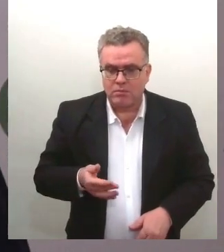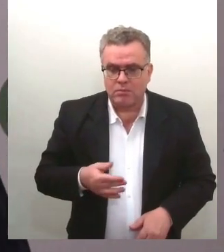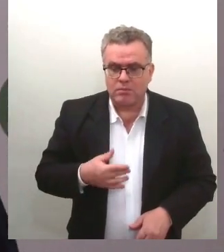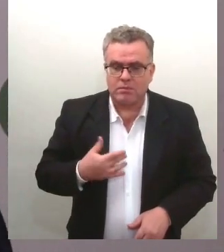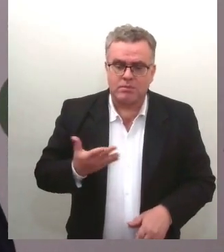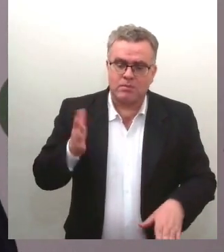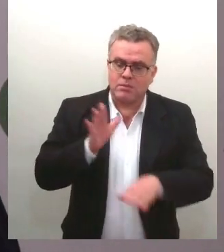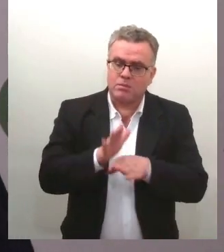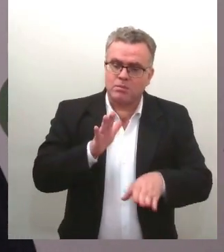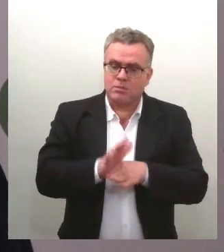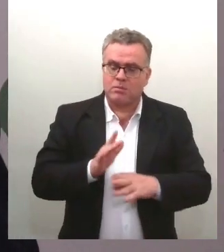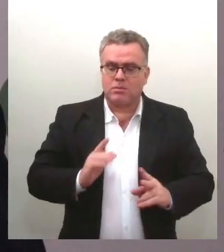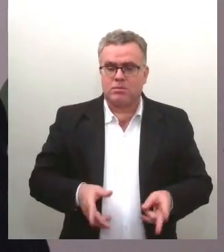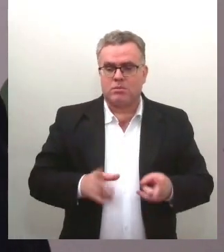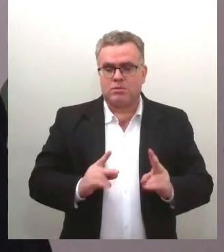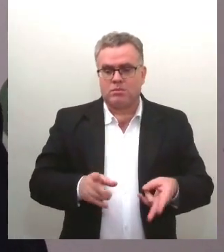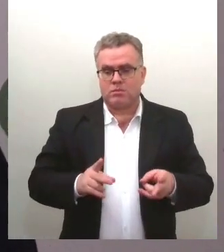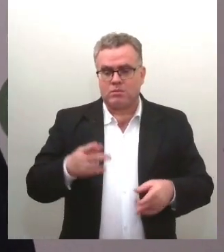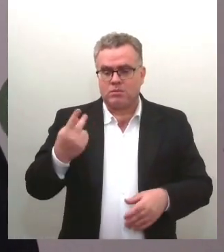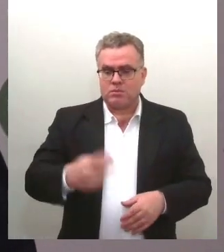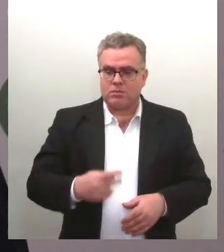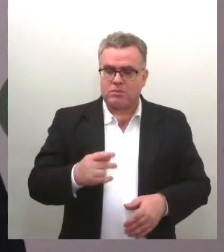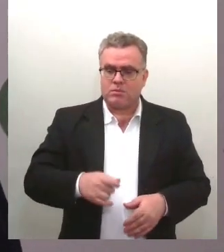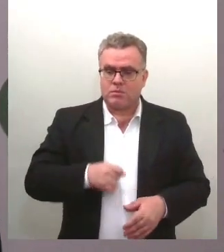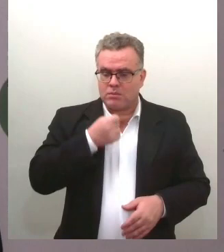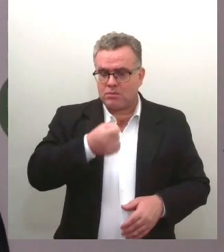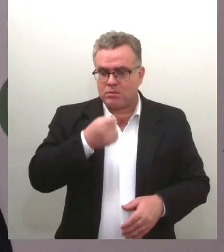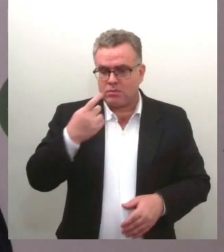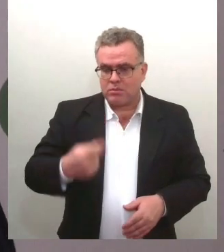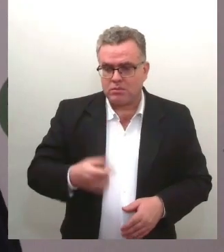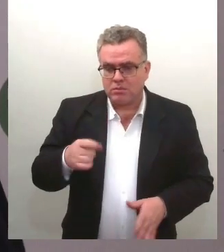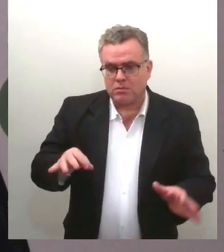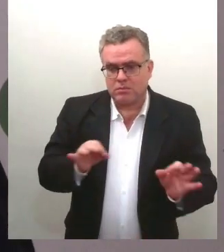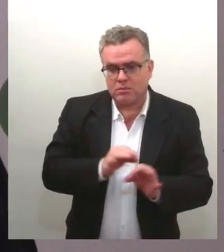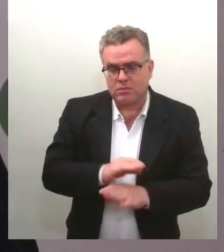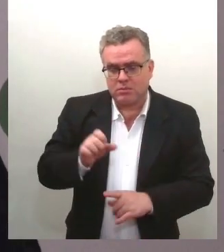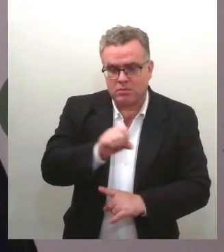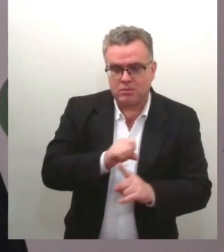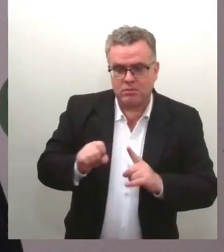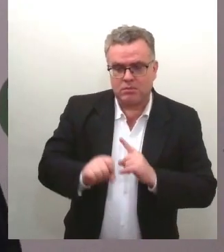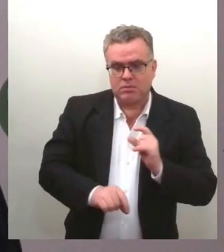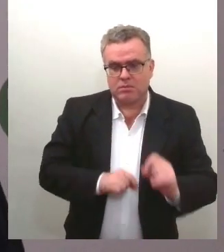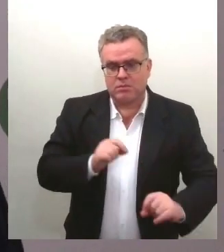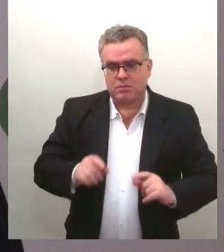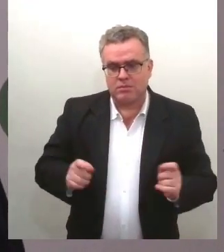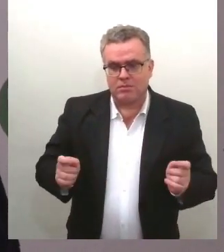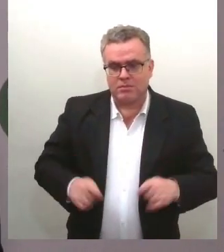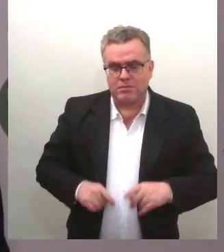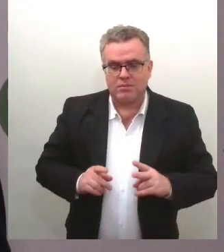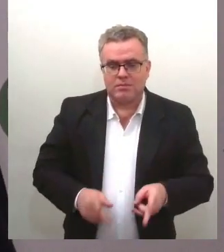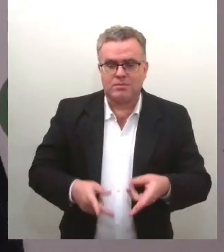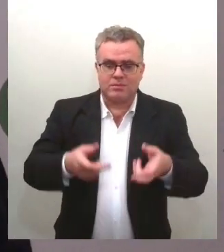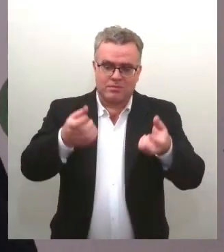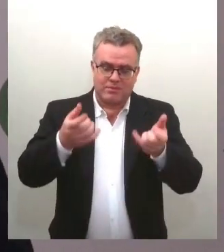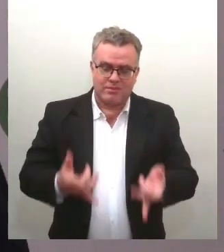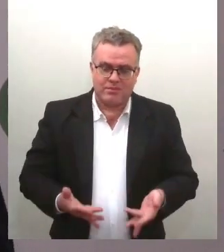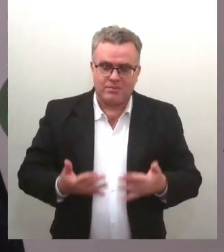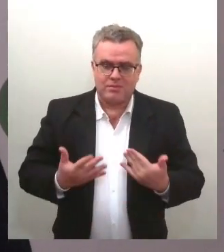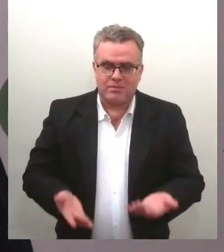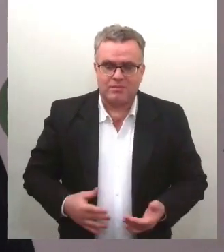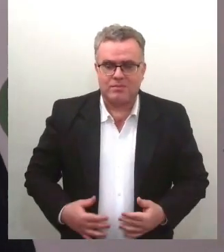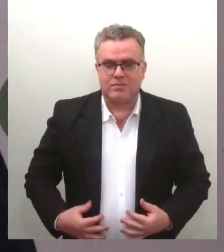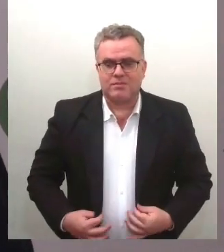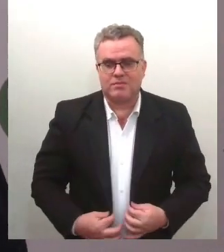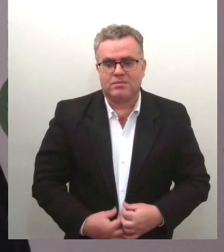jornalismo sergipano e à sociedade como um todo. Então fica aqui nessa homenagem do Poder Legislativo. Hoje nós não podíamos fazer